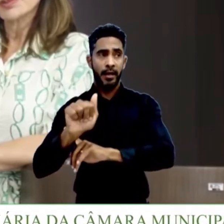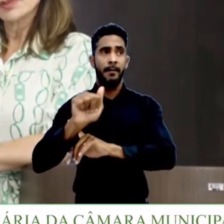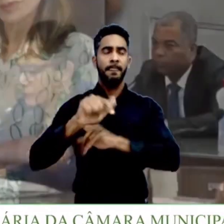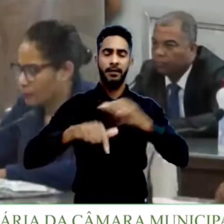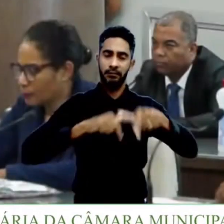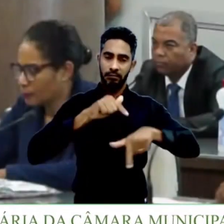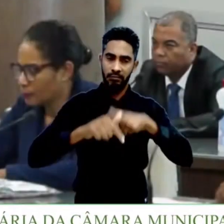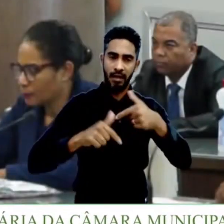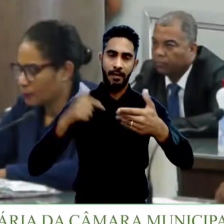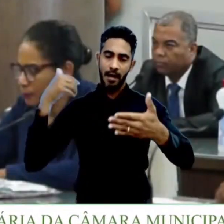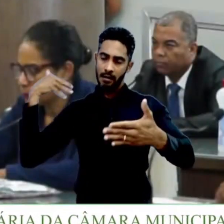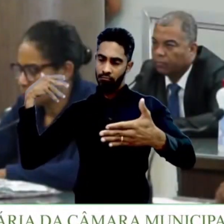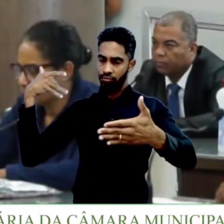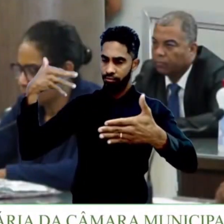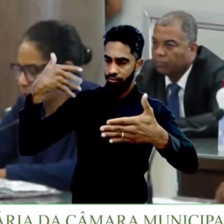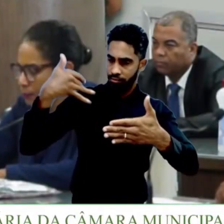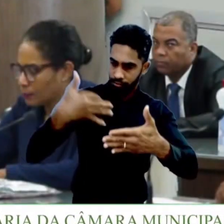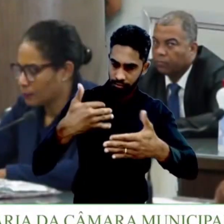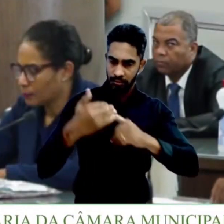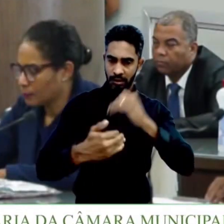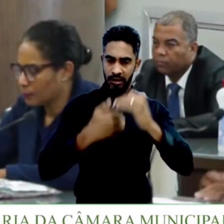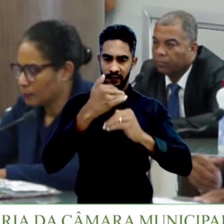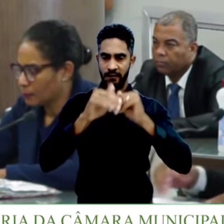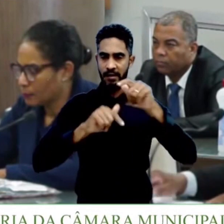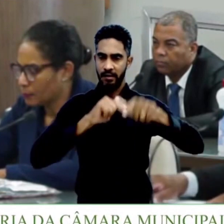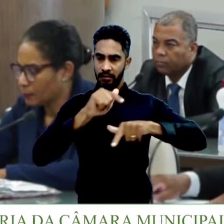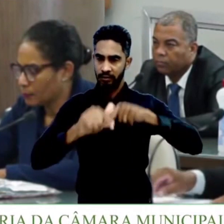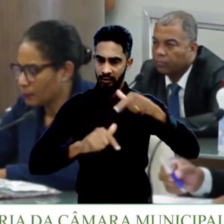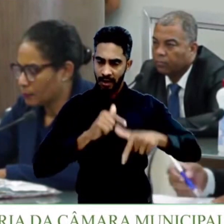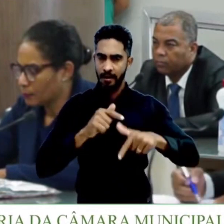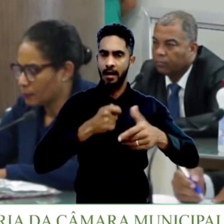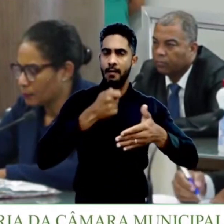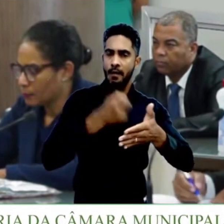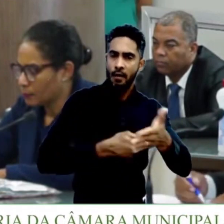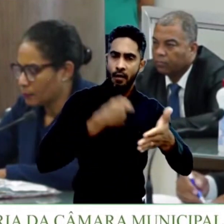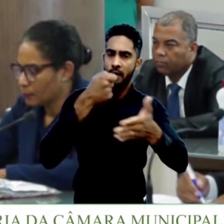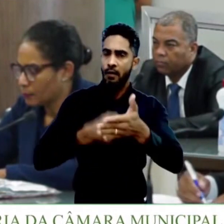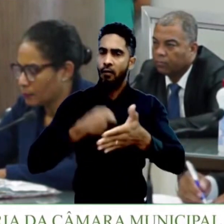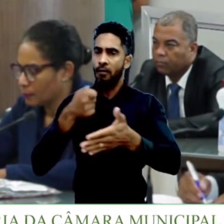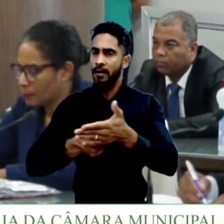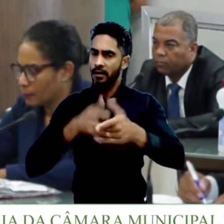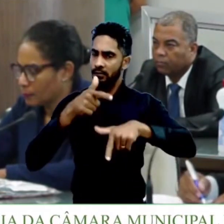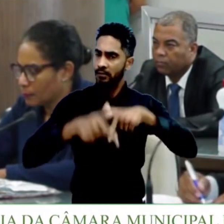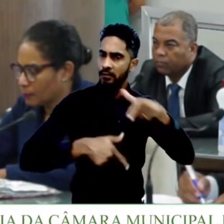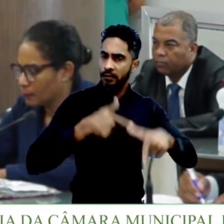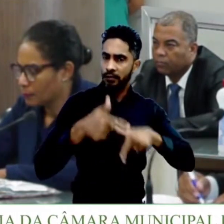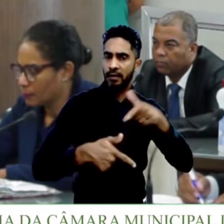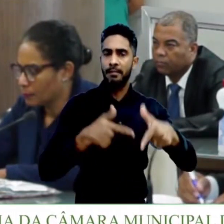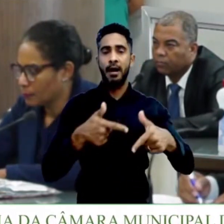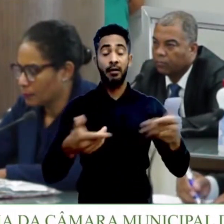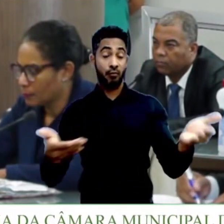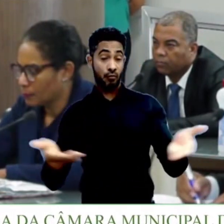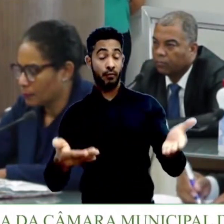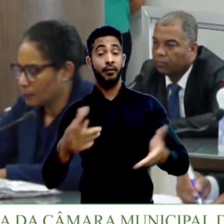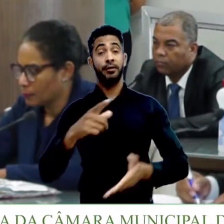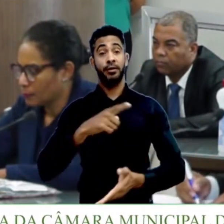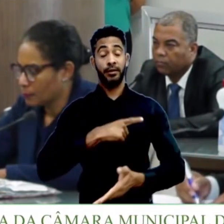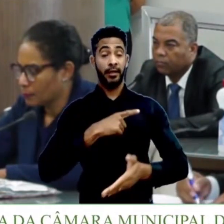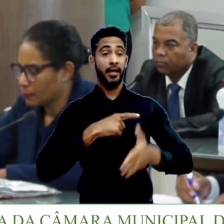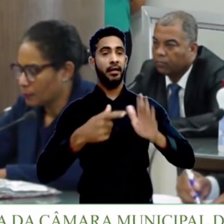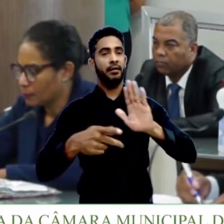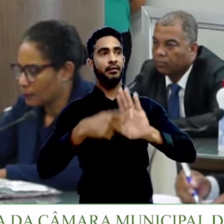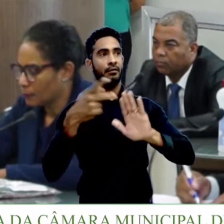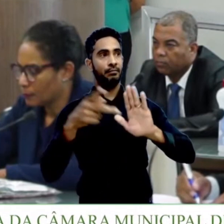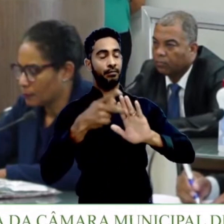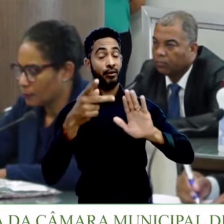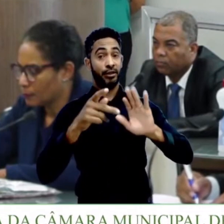com geração de emprego, o tempo todo brigando com geração de emprego e renda, e nós temos aqui hoje um projeto